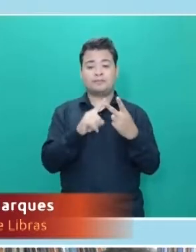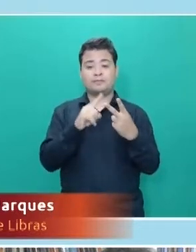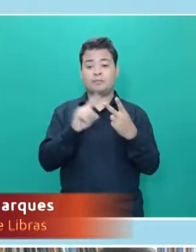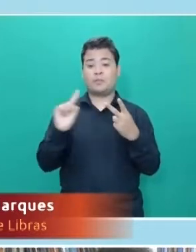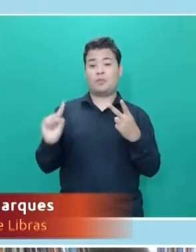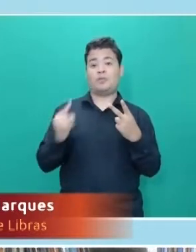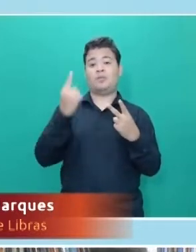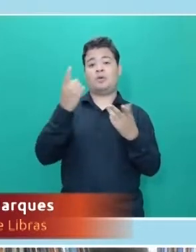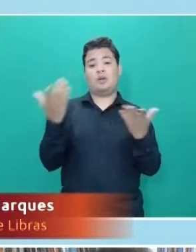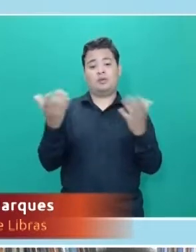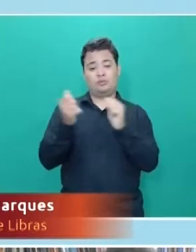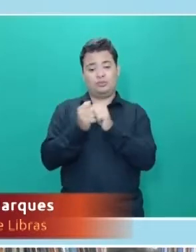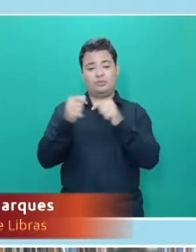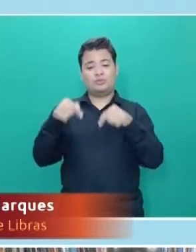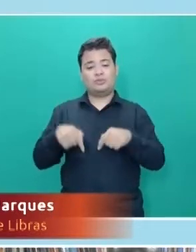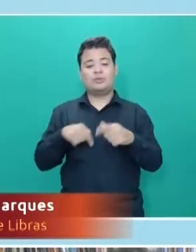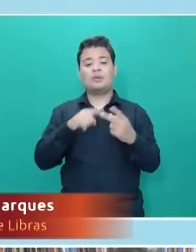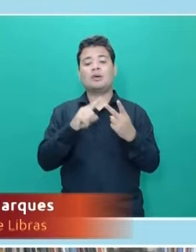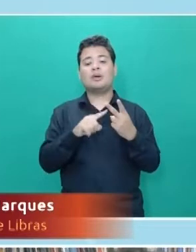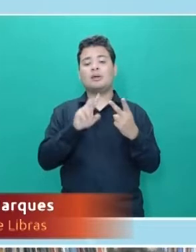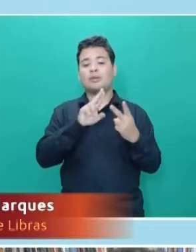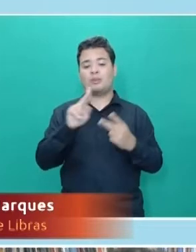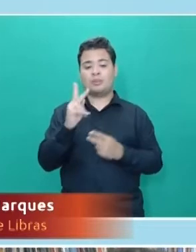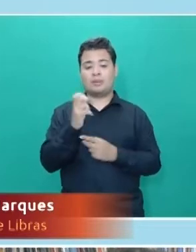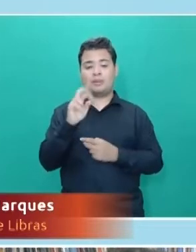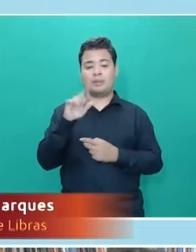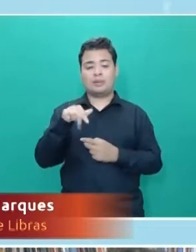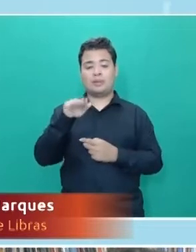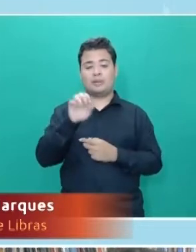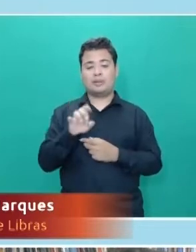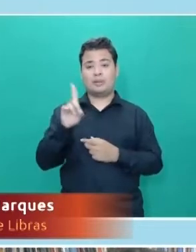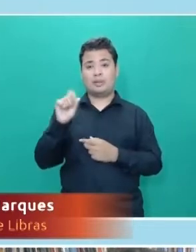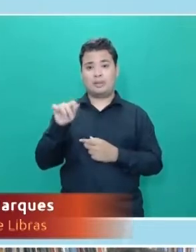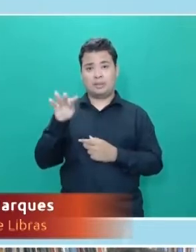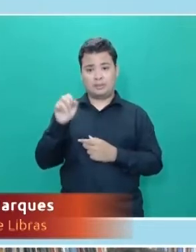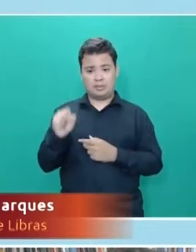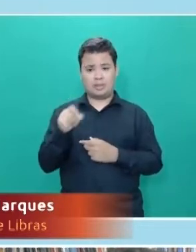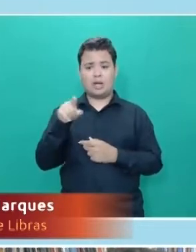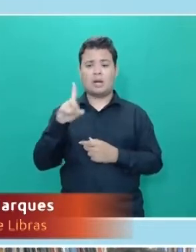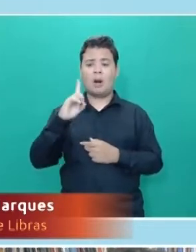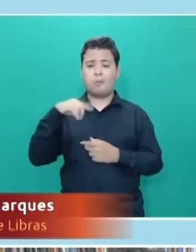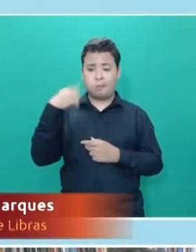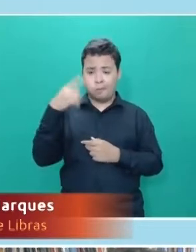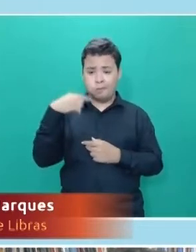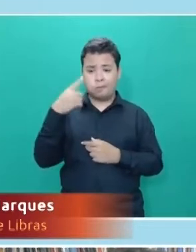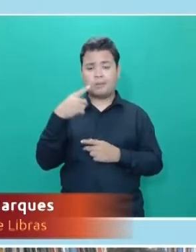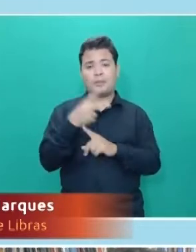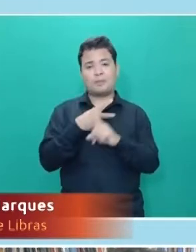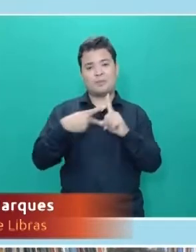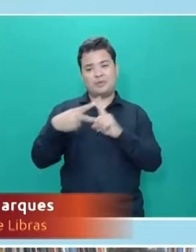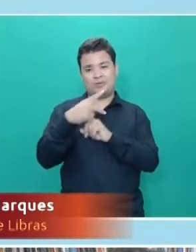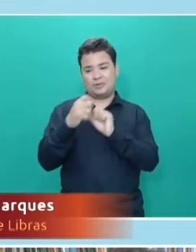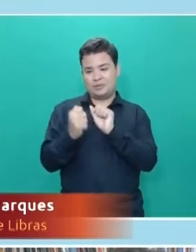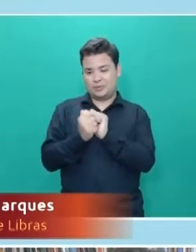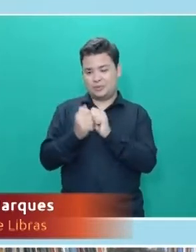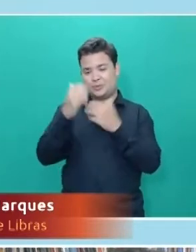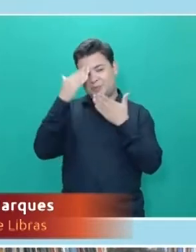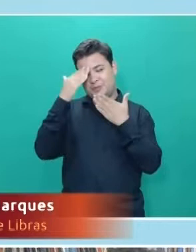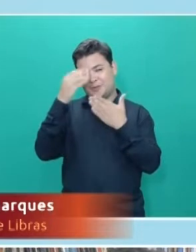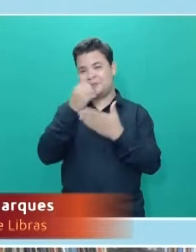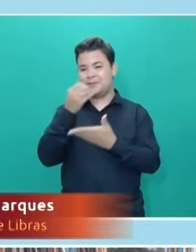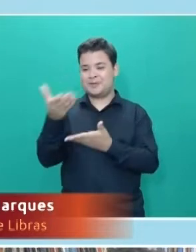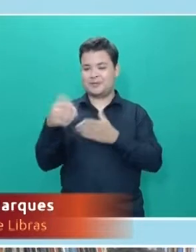vez hoje, o Henrique Dantas, que é advogado previdenciarista. Obrigada pela sua presença, Henrique. Bem-vindo a